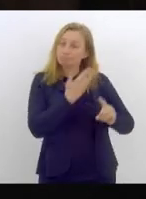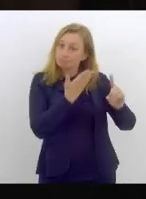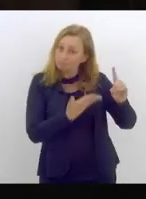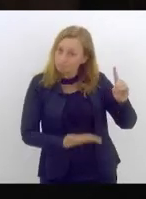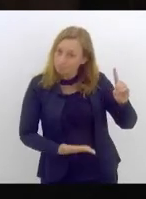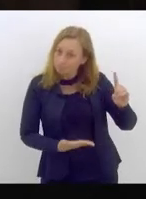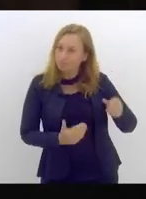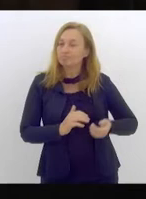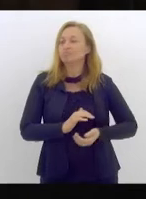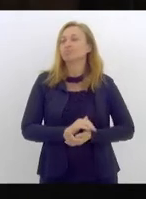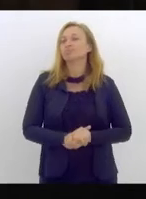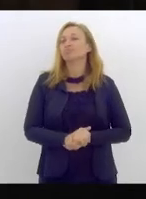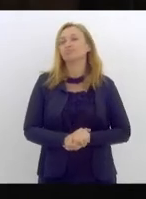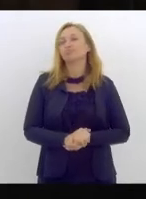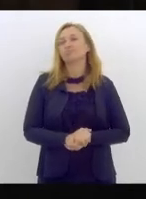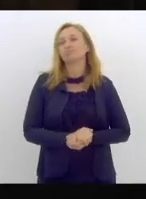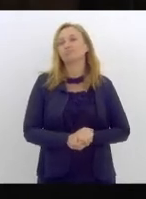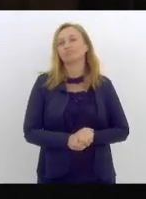homenagem